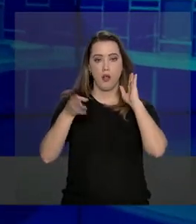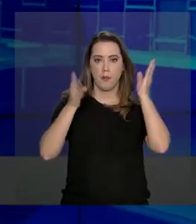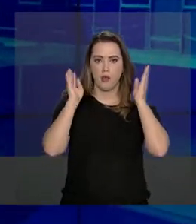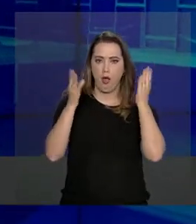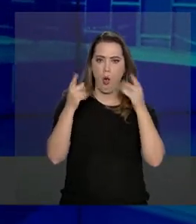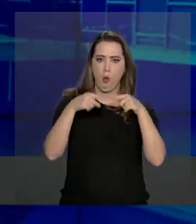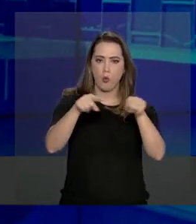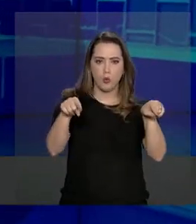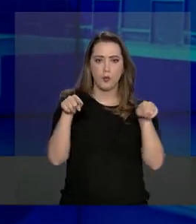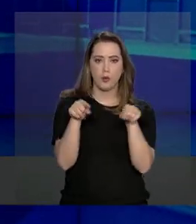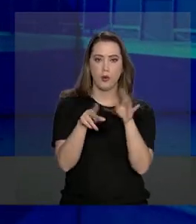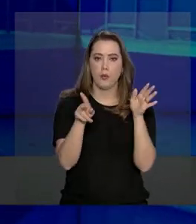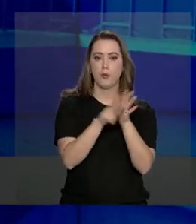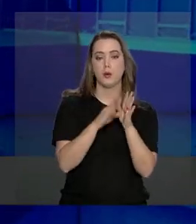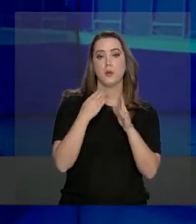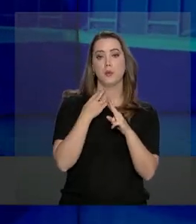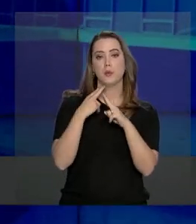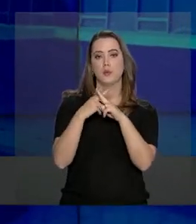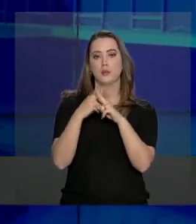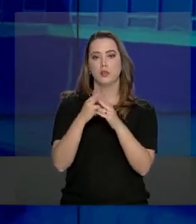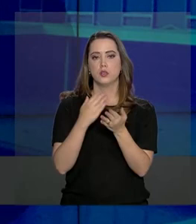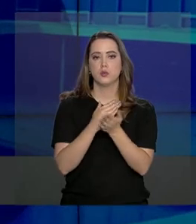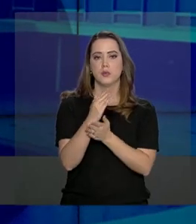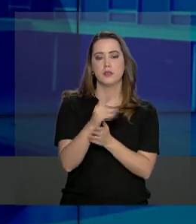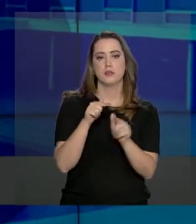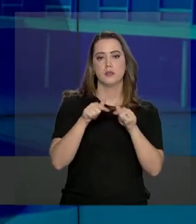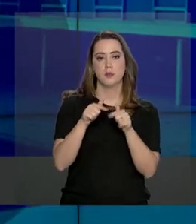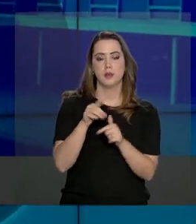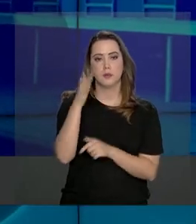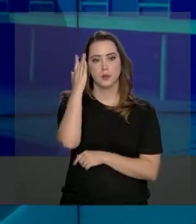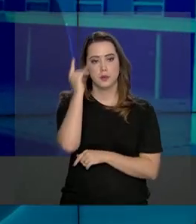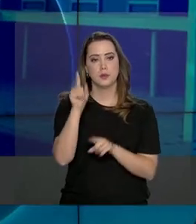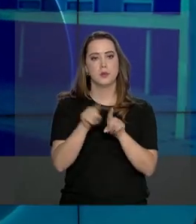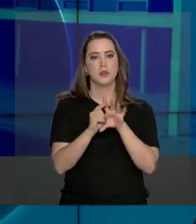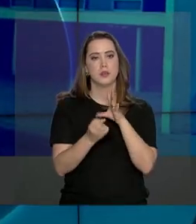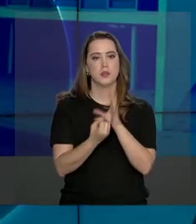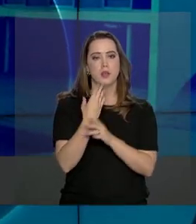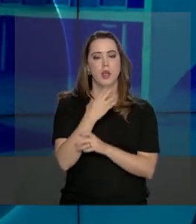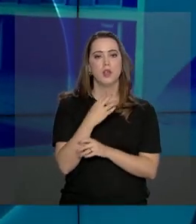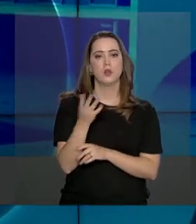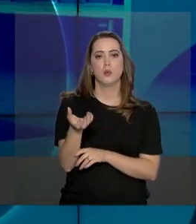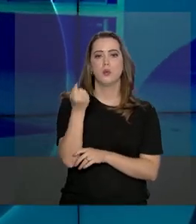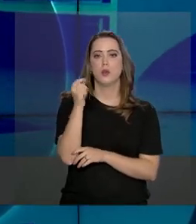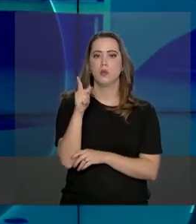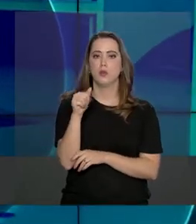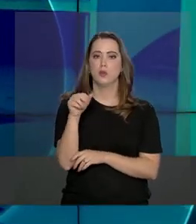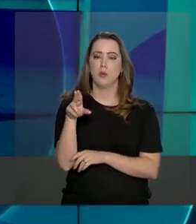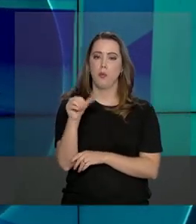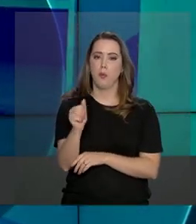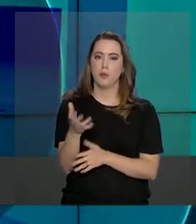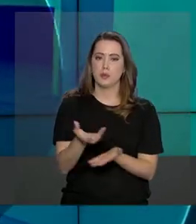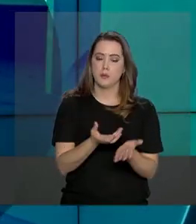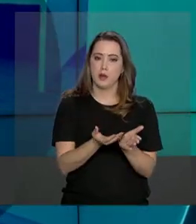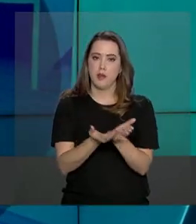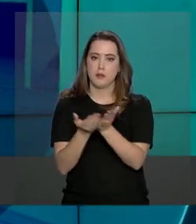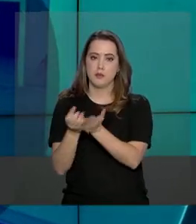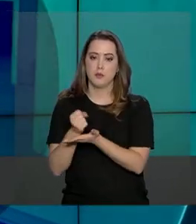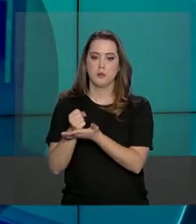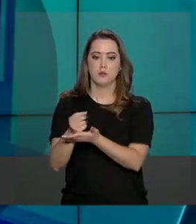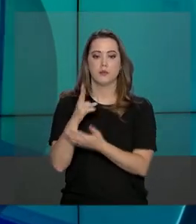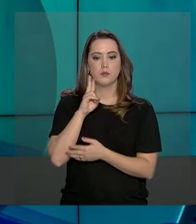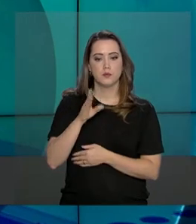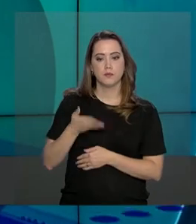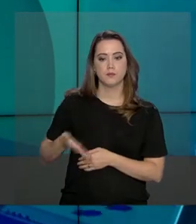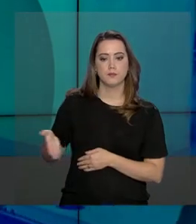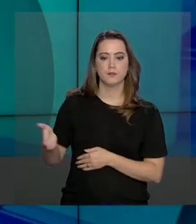Caixa começa a funcionar amanhã. Foi criada também uma conta-poupança para o recebimento de doações. Os dados aparecem aqui